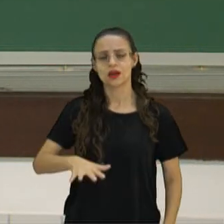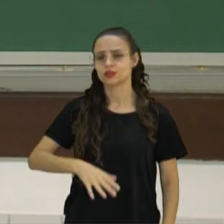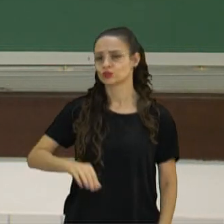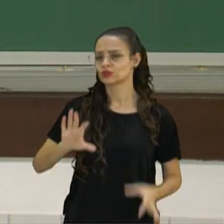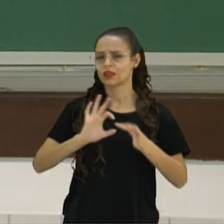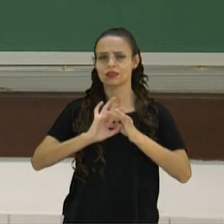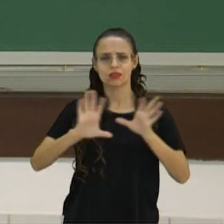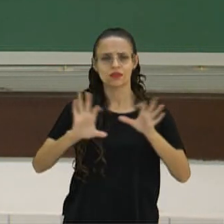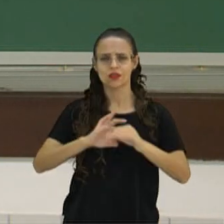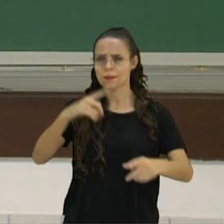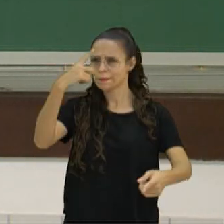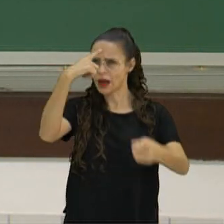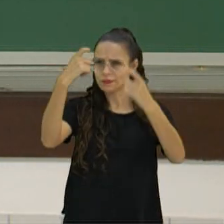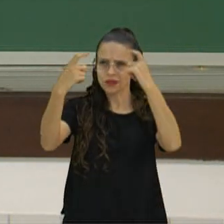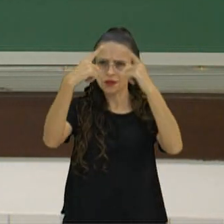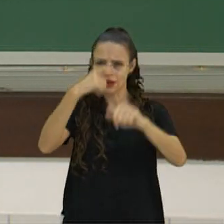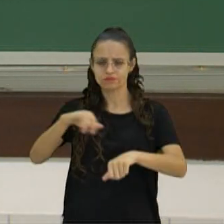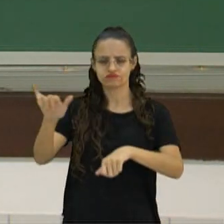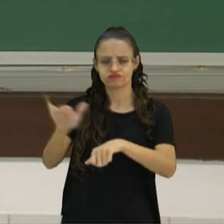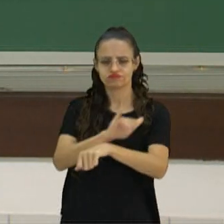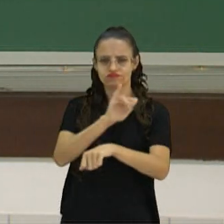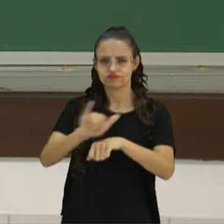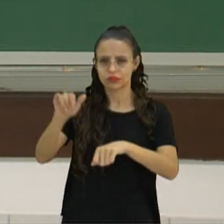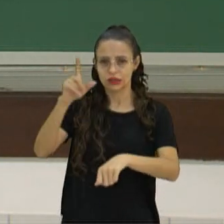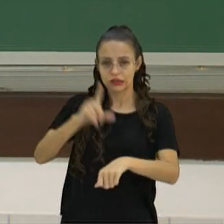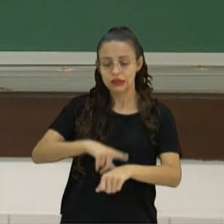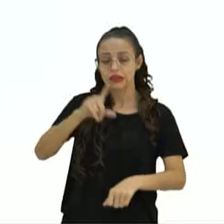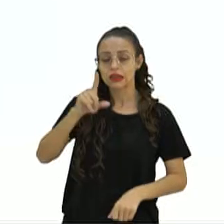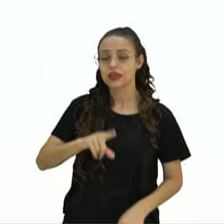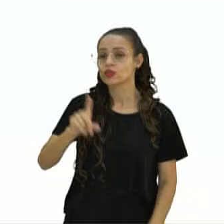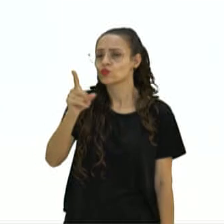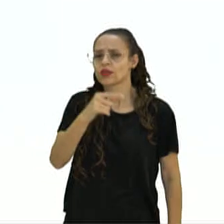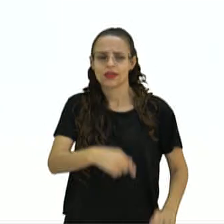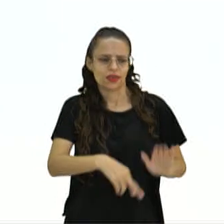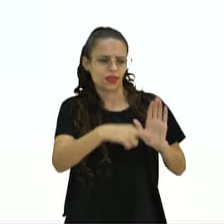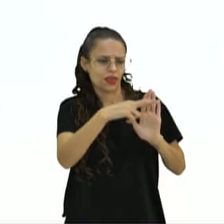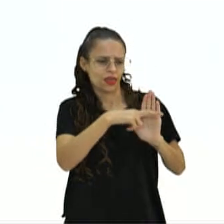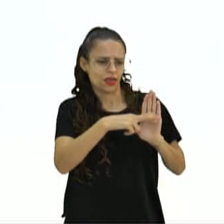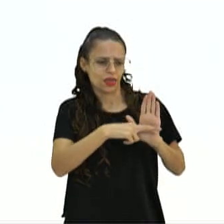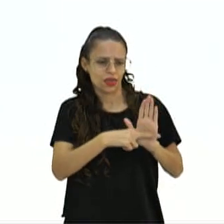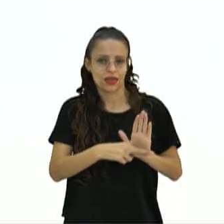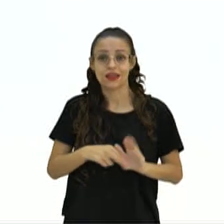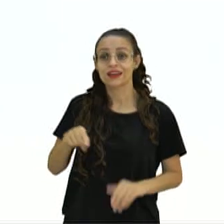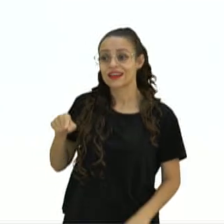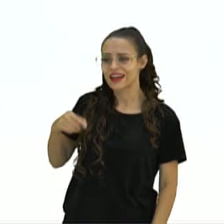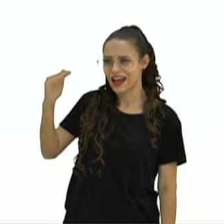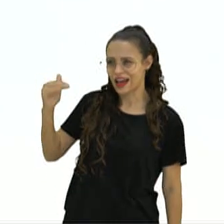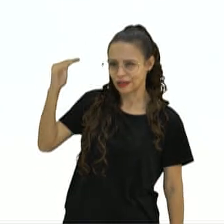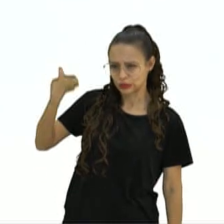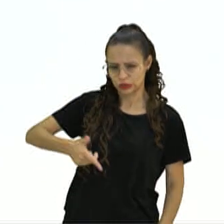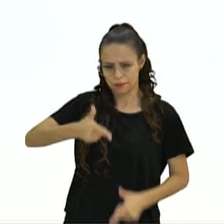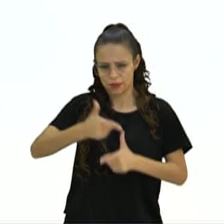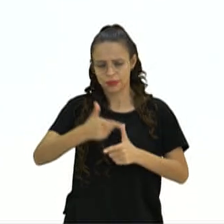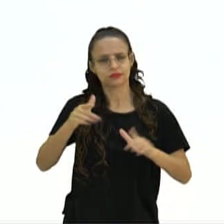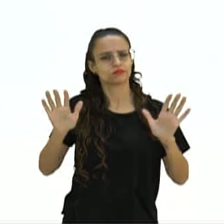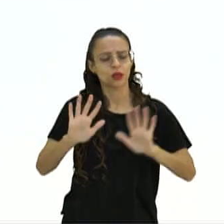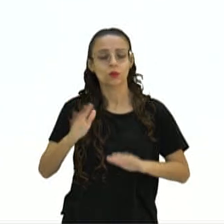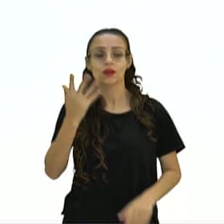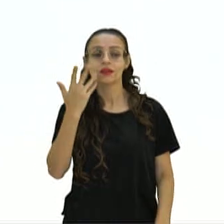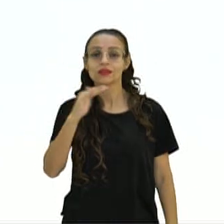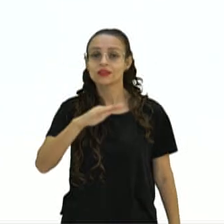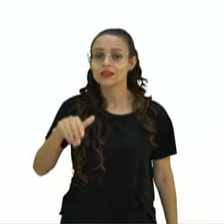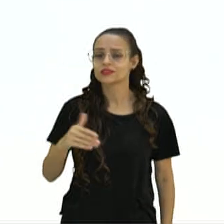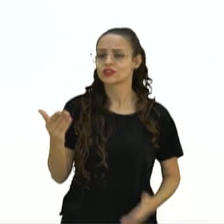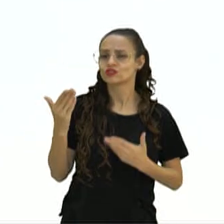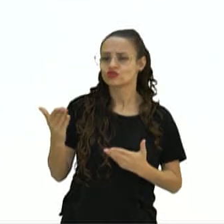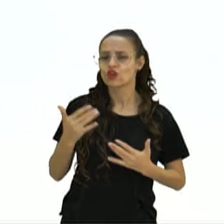improvisação livre, em que, sem muitas regras e sem a intervenção do adulto, né, as crianças ou jovens, né, exercitam o